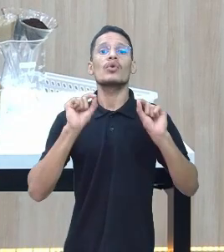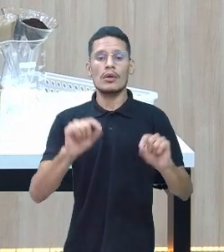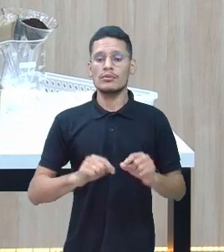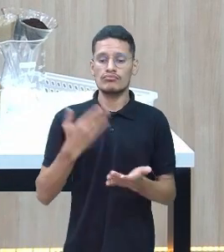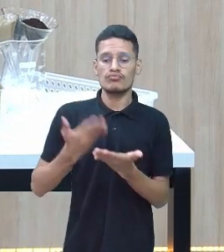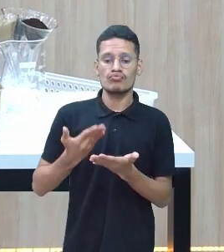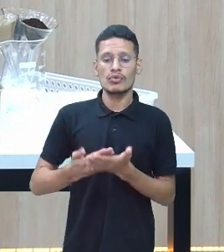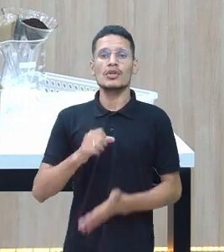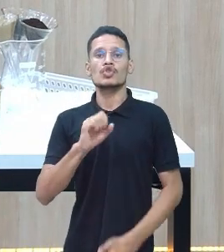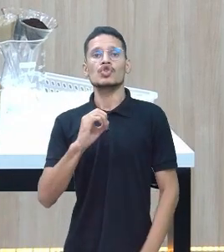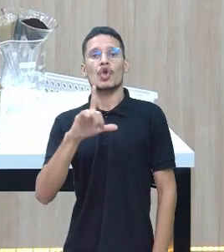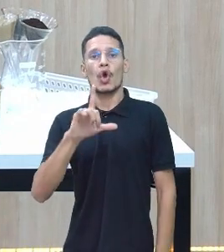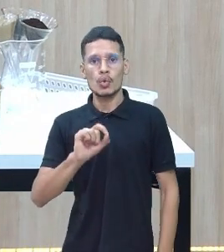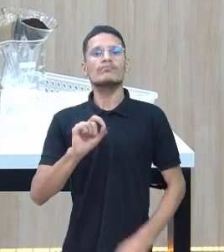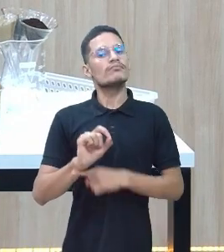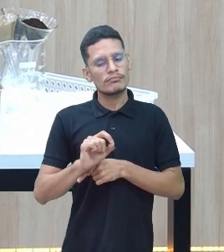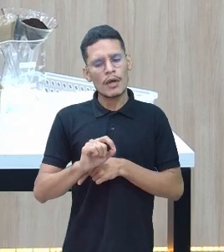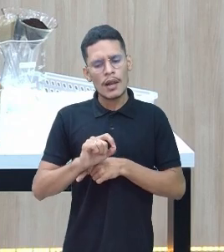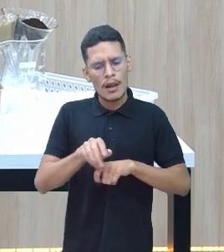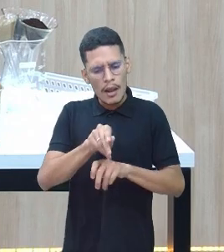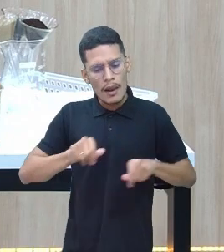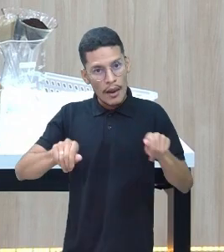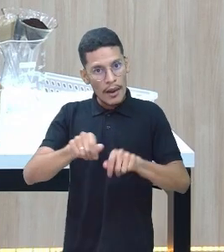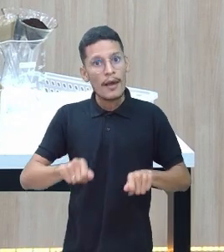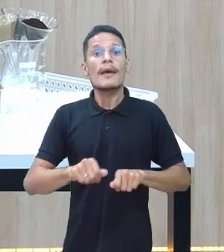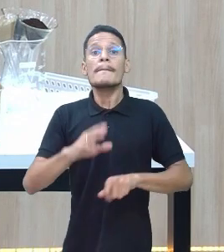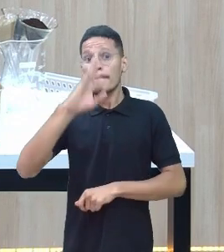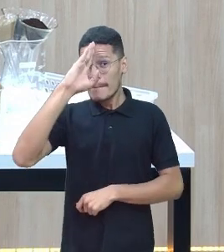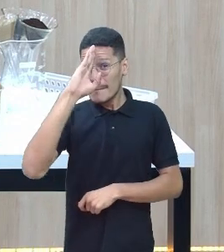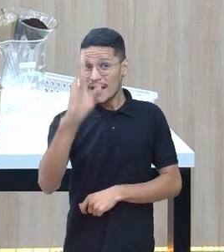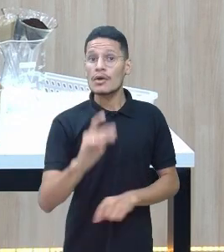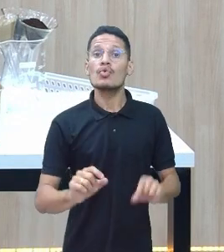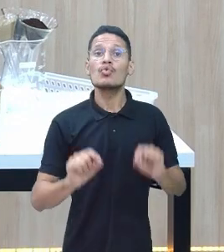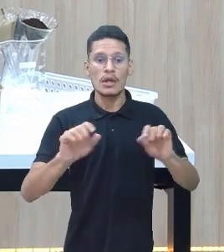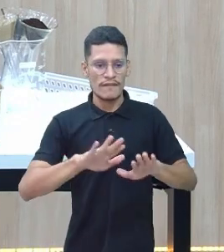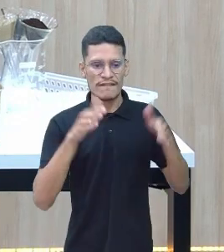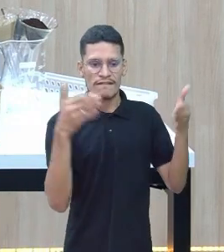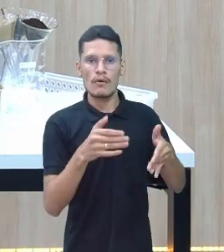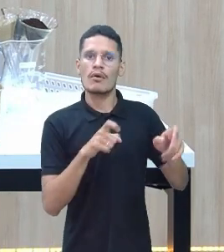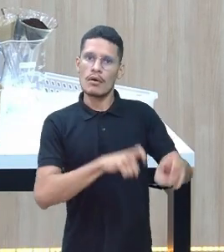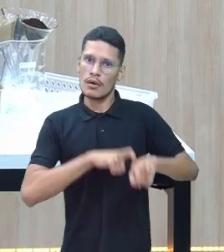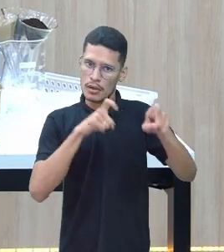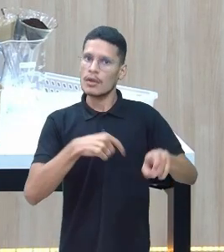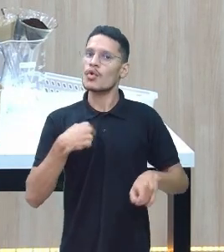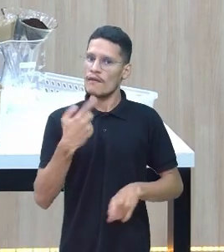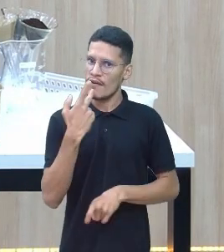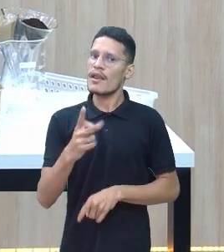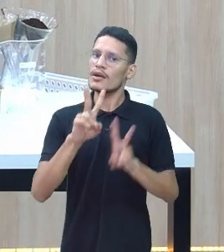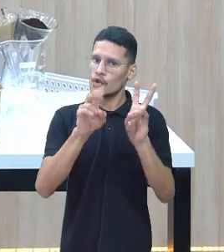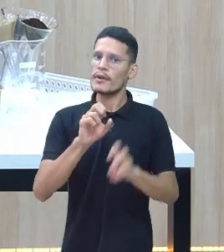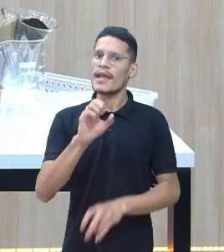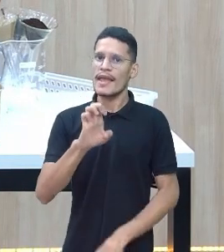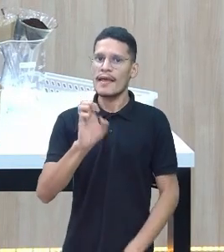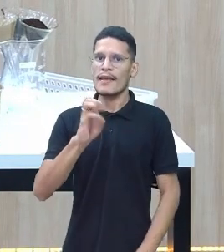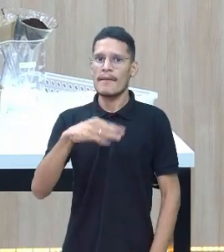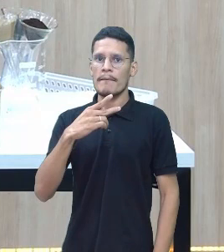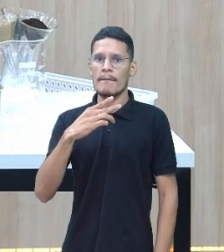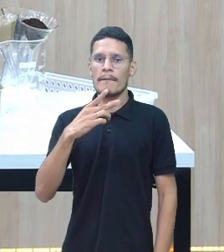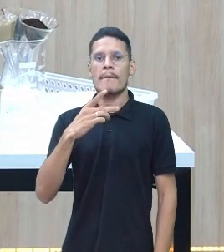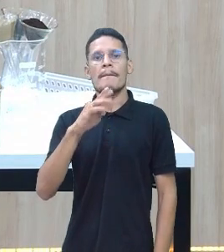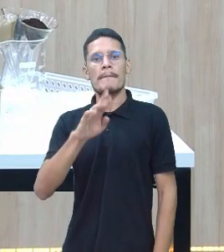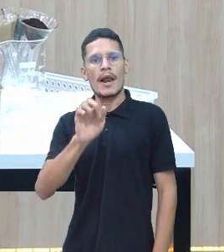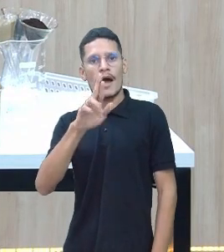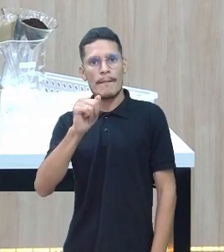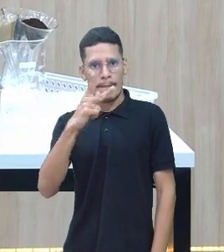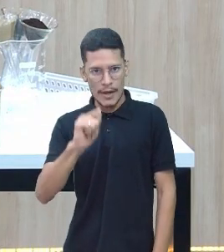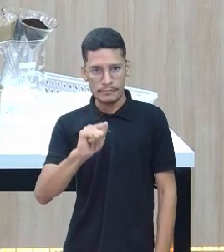do solo, em relação principalmente à agricultura. Ainda vou falar nessa aula sobre a Embrapa. Vamos para frente. E aí, para